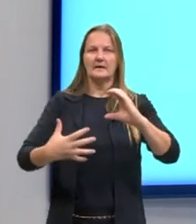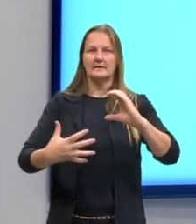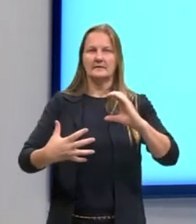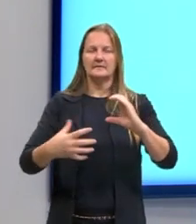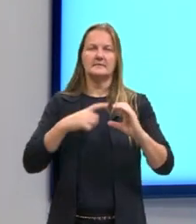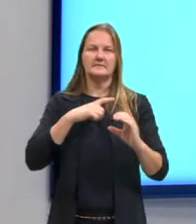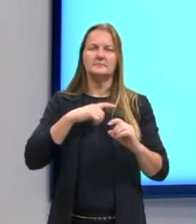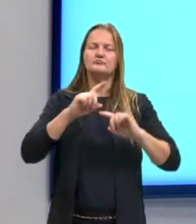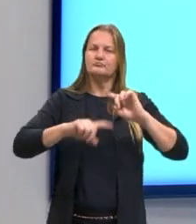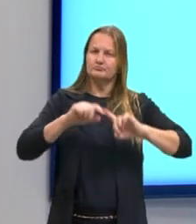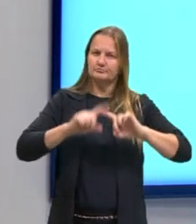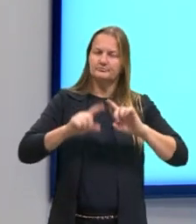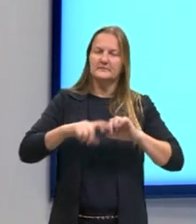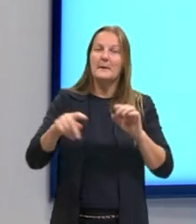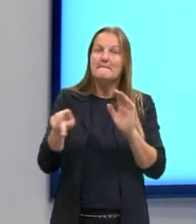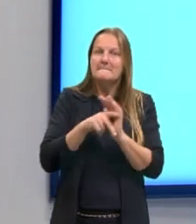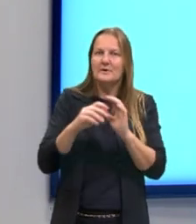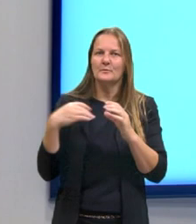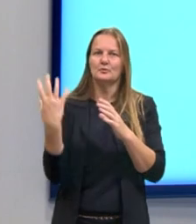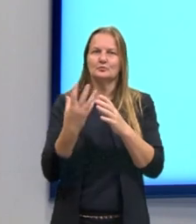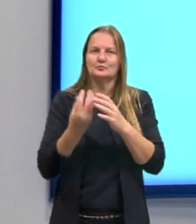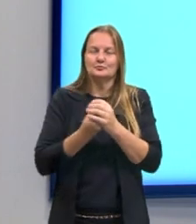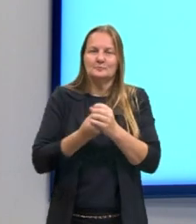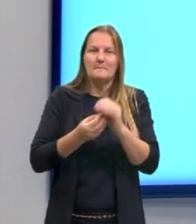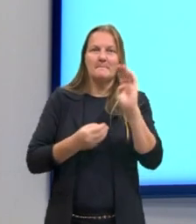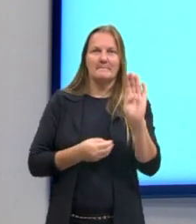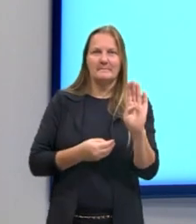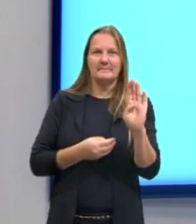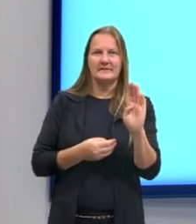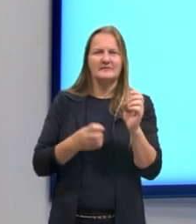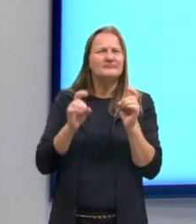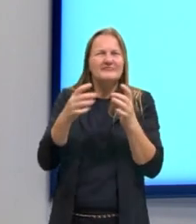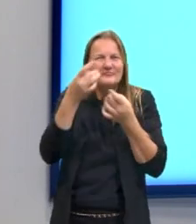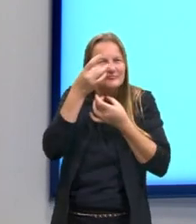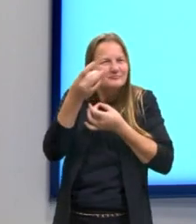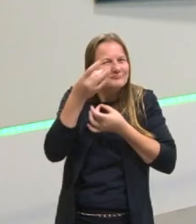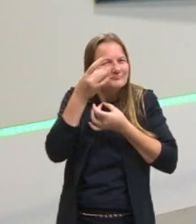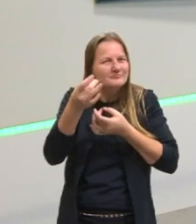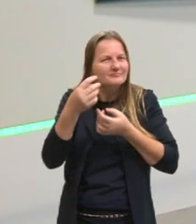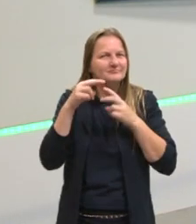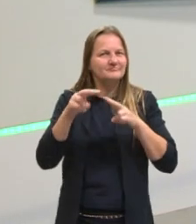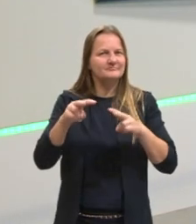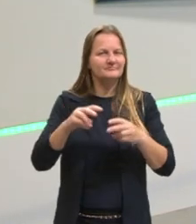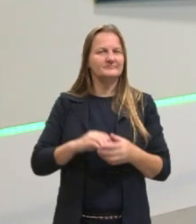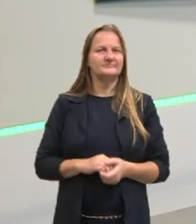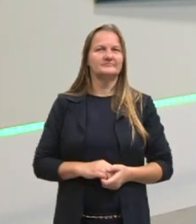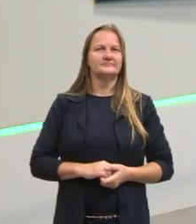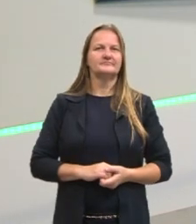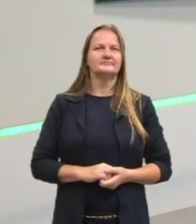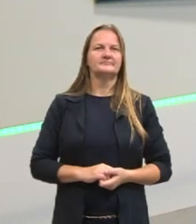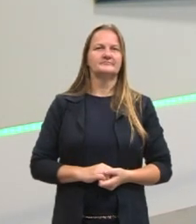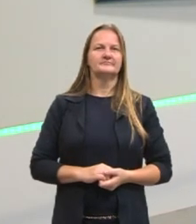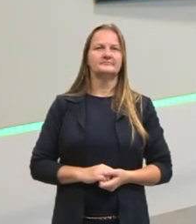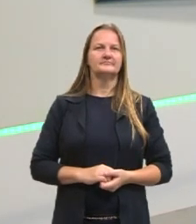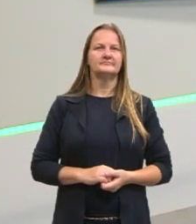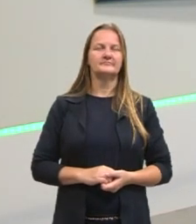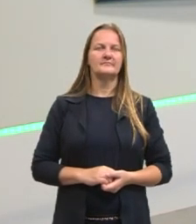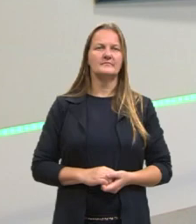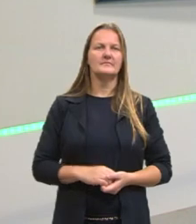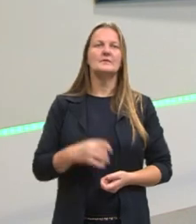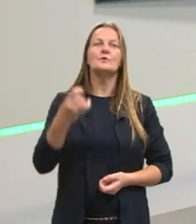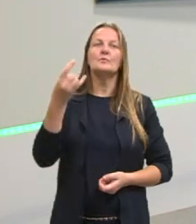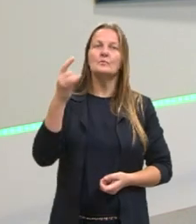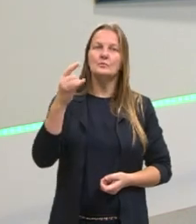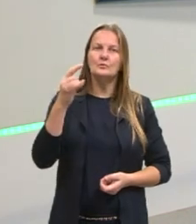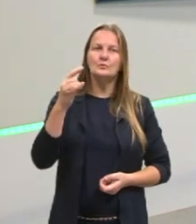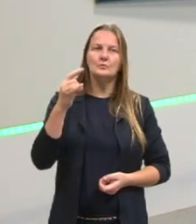remete aos elementos desse conjunto B, sem listar eles diretamente, ok? E por último,